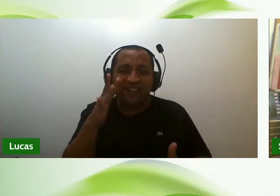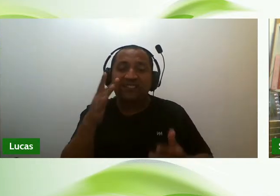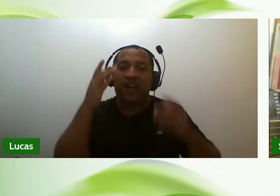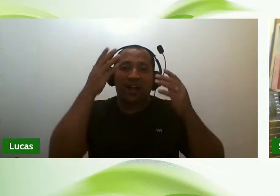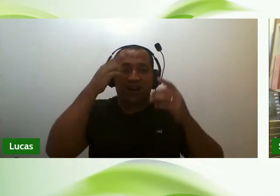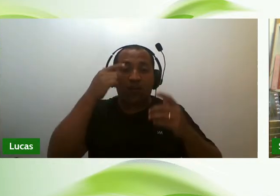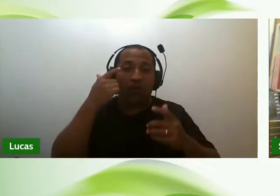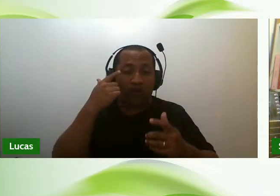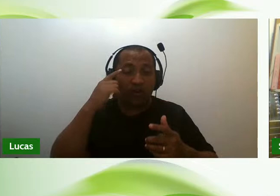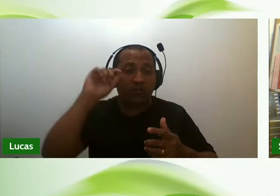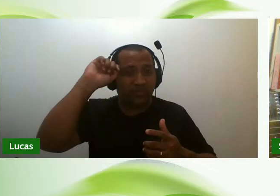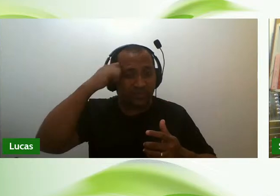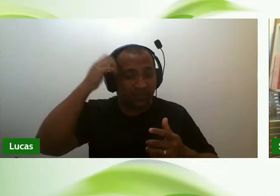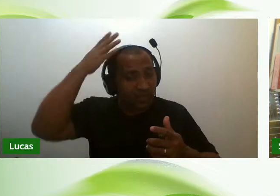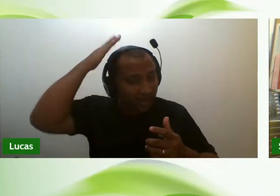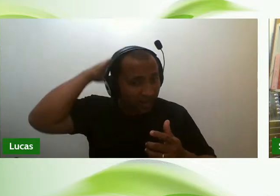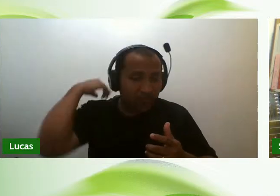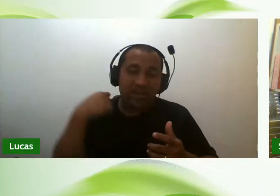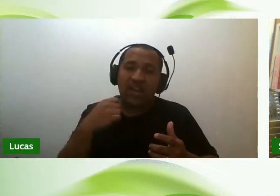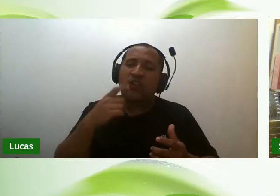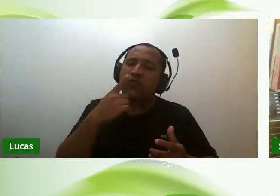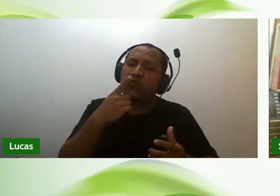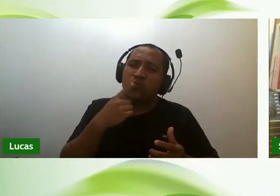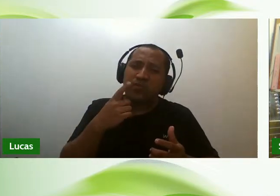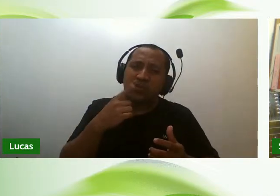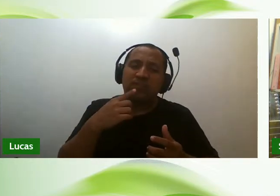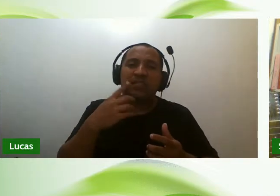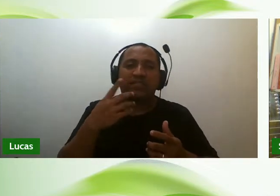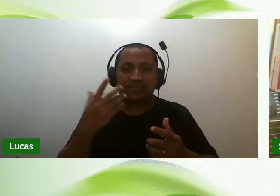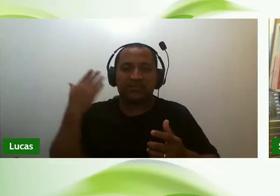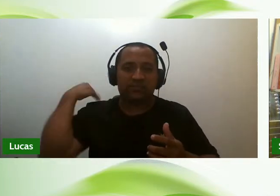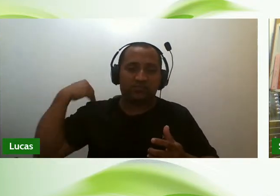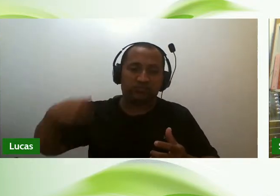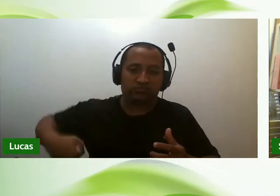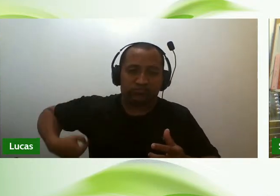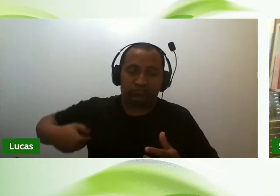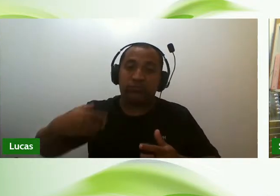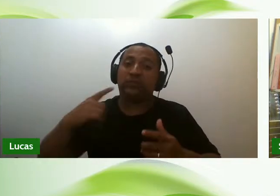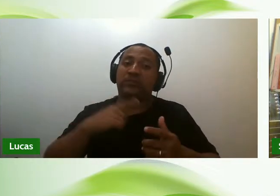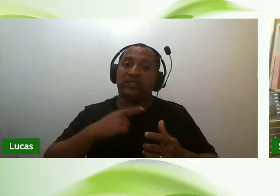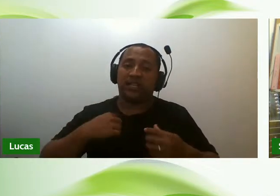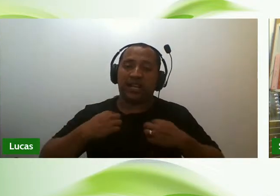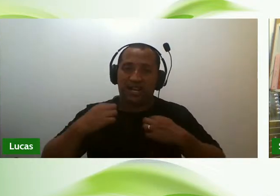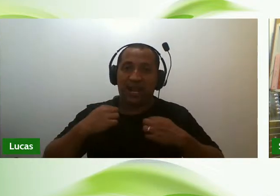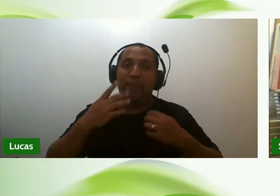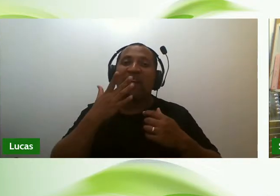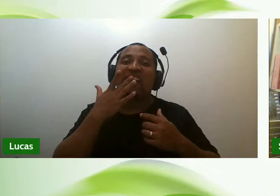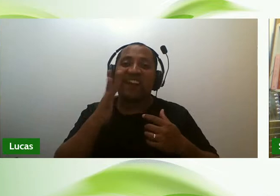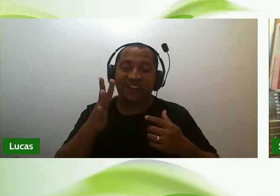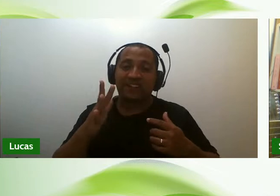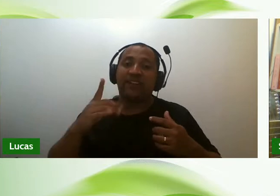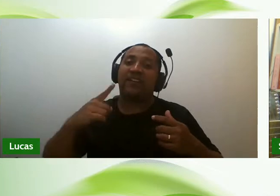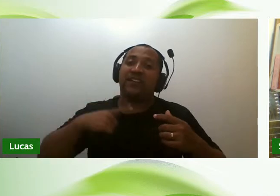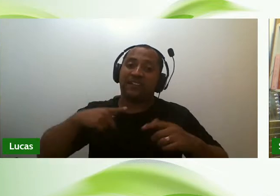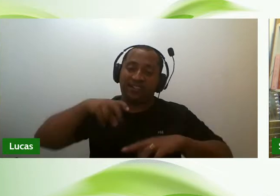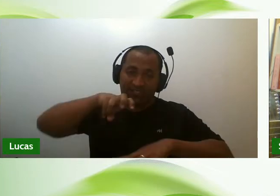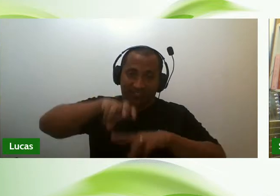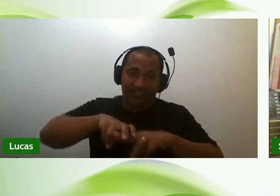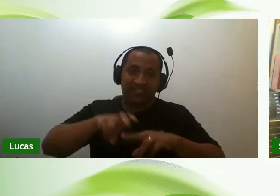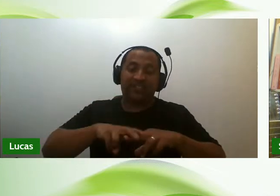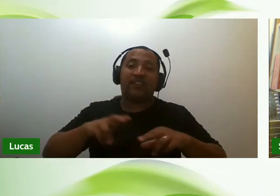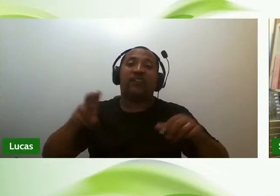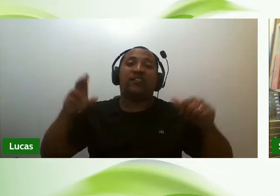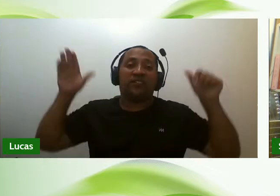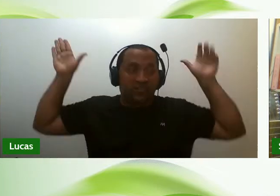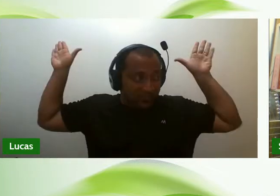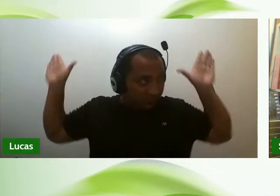castanhos, cabelos ruivos e médios, estou usando uma camisa branca, estou sentada e ao